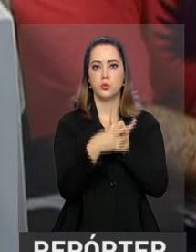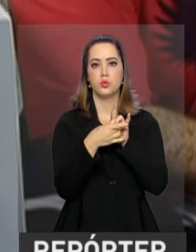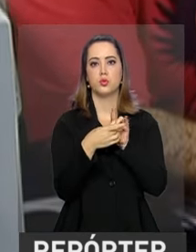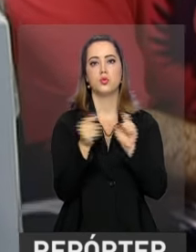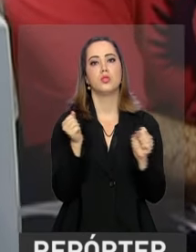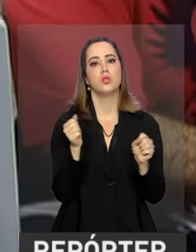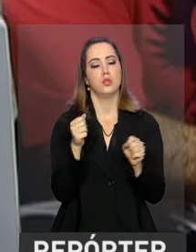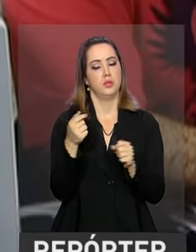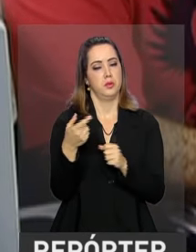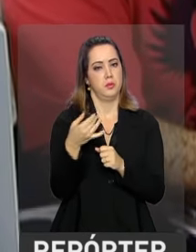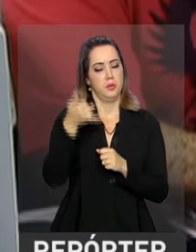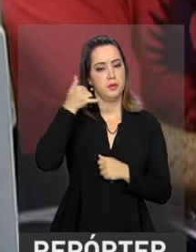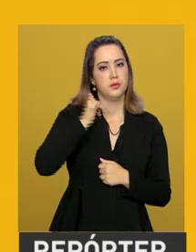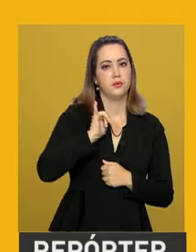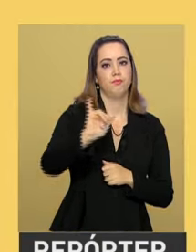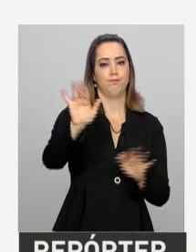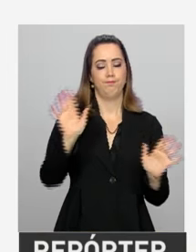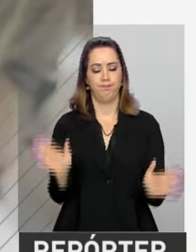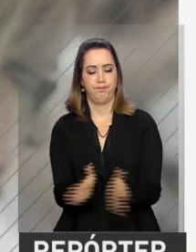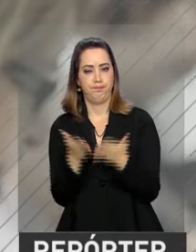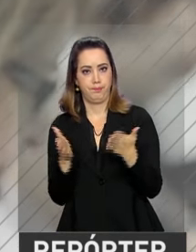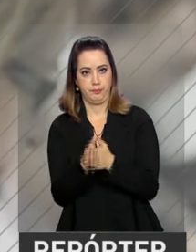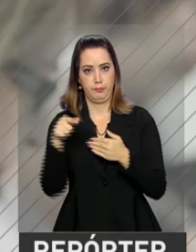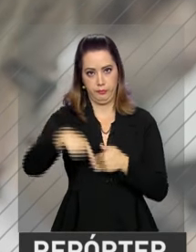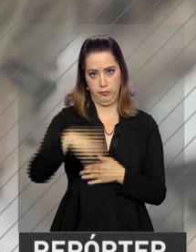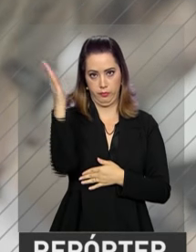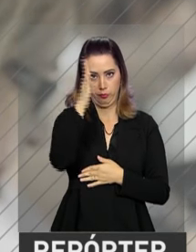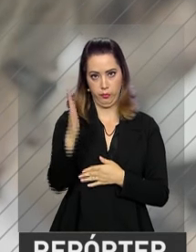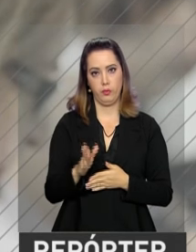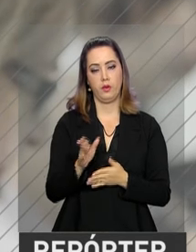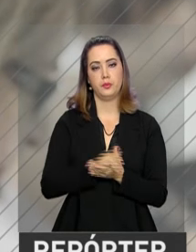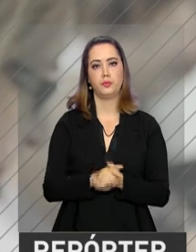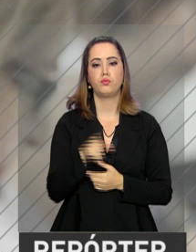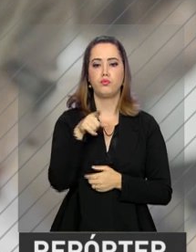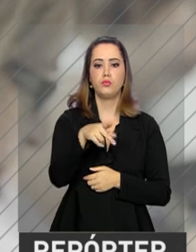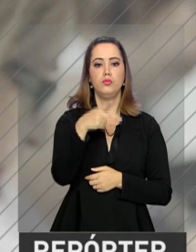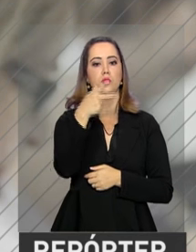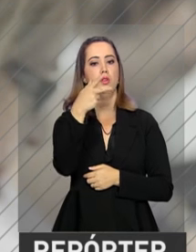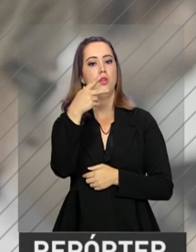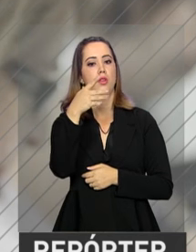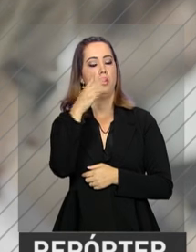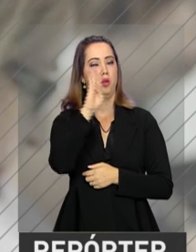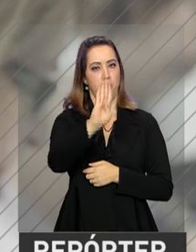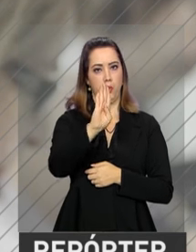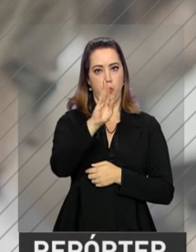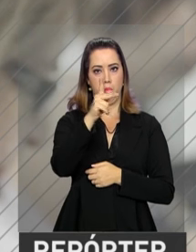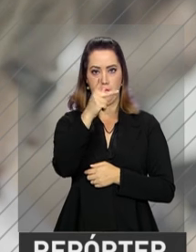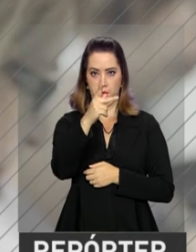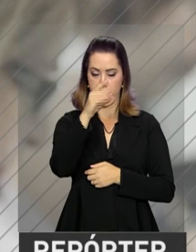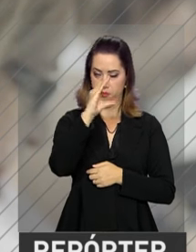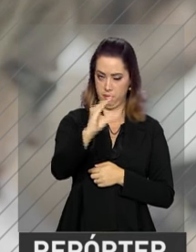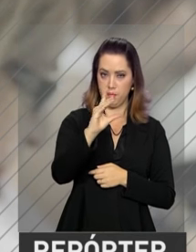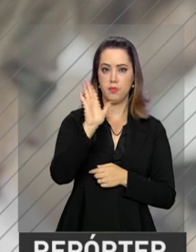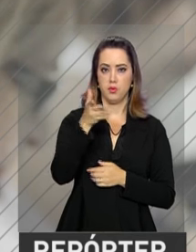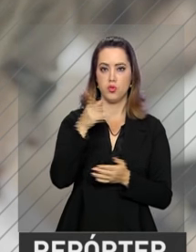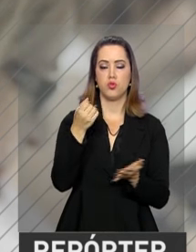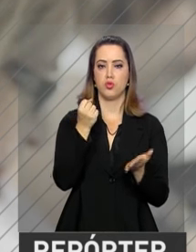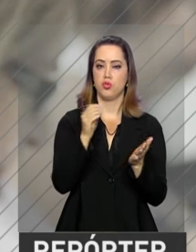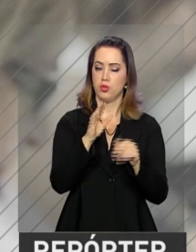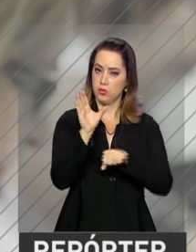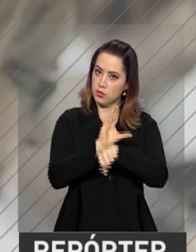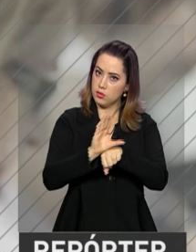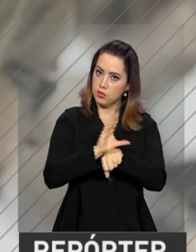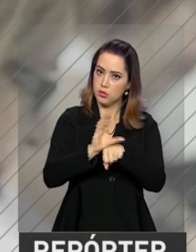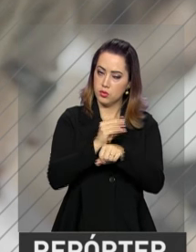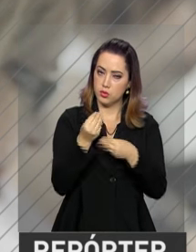o combate à pobreza no país. O benefício é previsto na Constituição e é oferecido a idosos acima de 65 anos